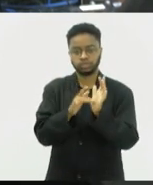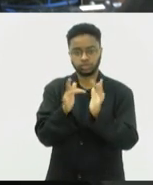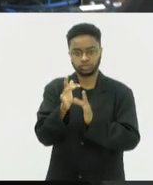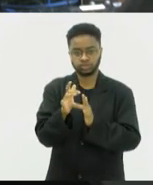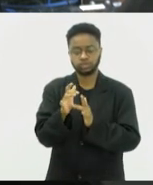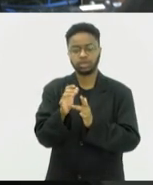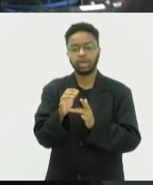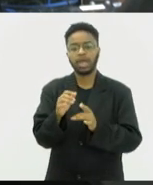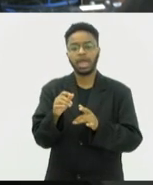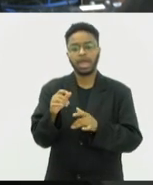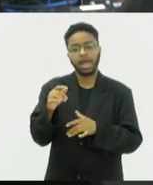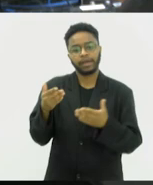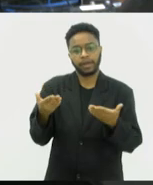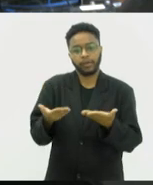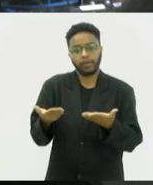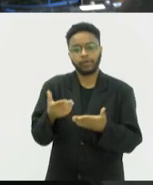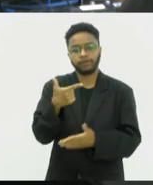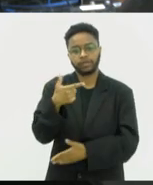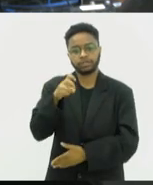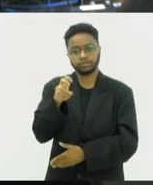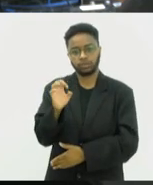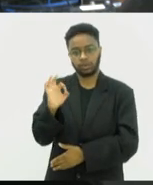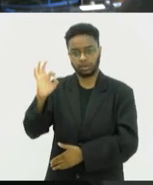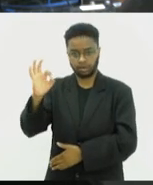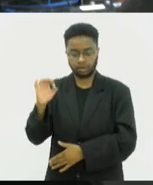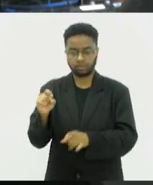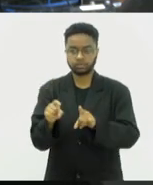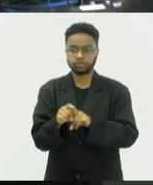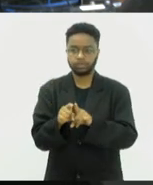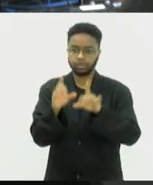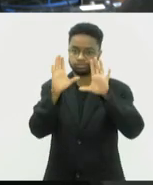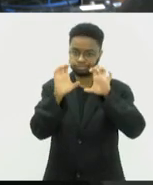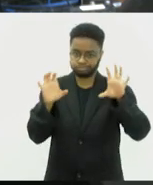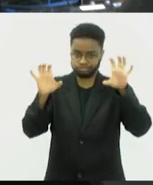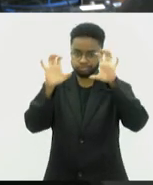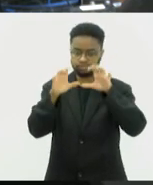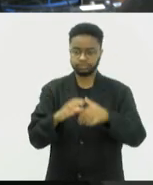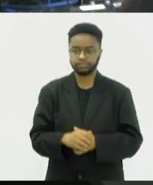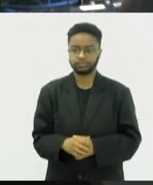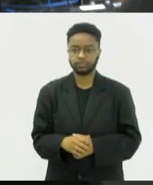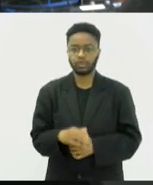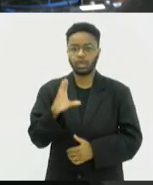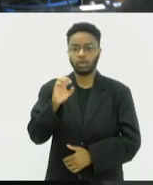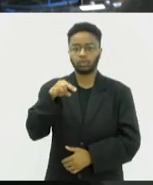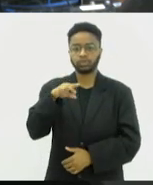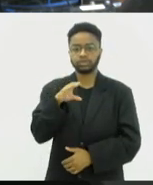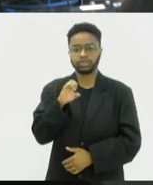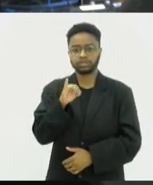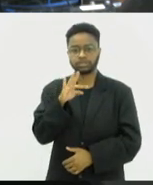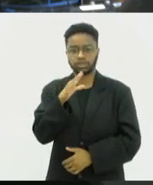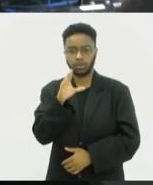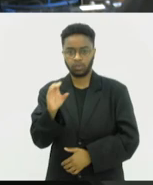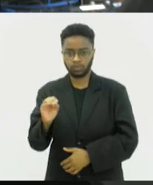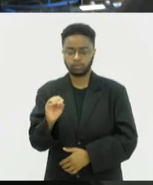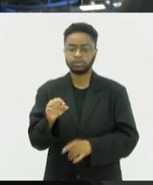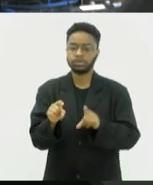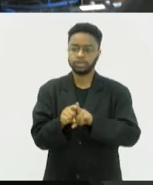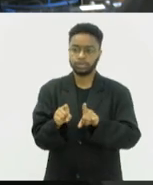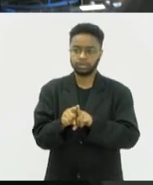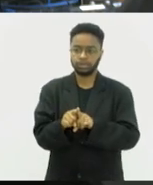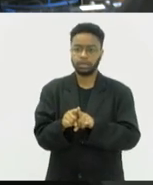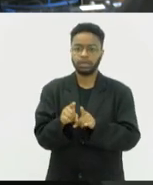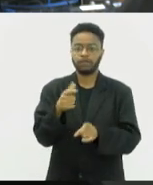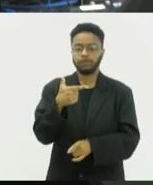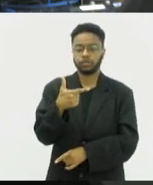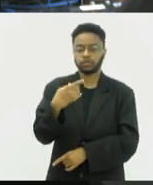lá no norte fluminense, 25 graus nesse momento, com nuvens também. E Conceição de Macabu, também lá no norte,